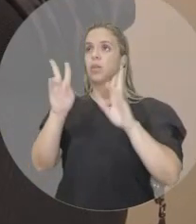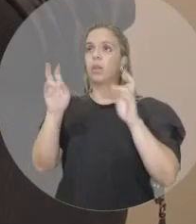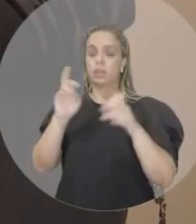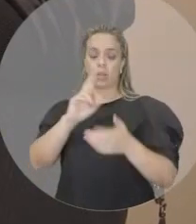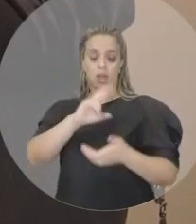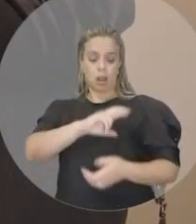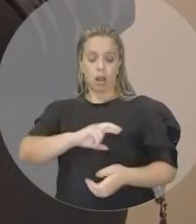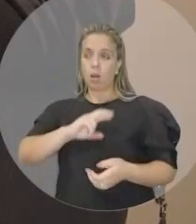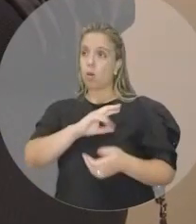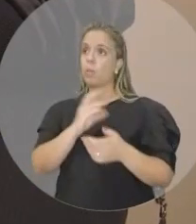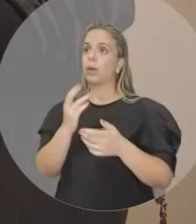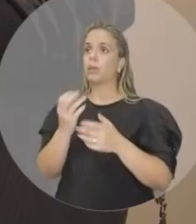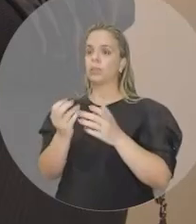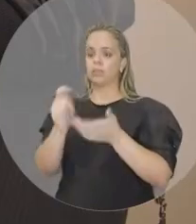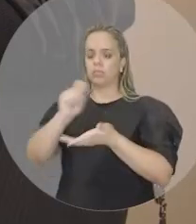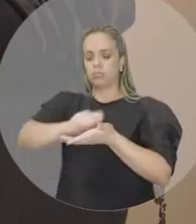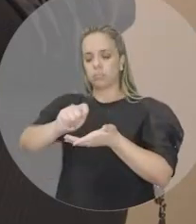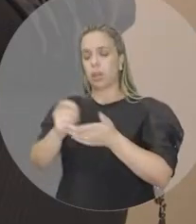eu publiquei,